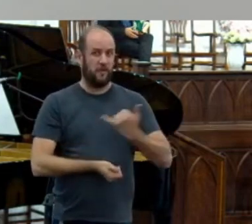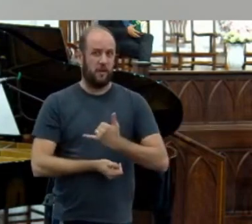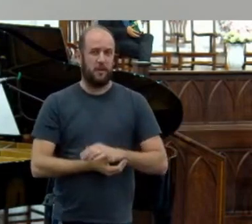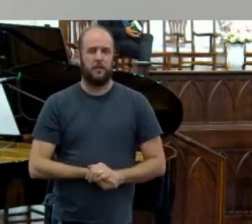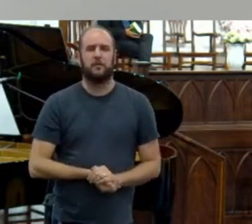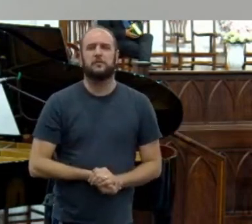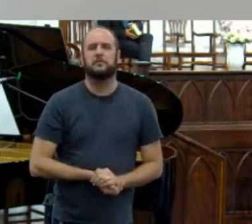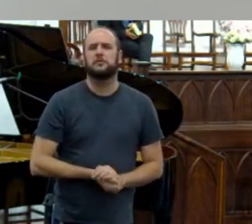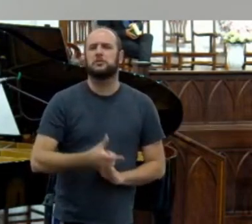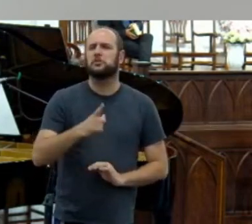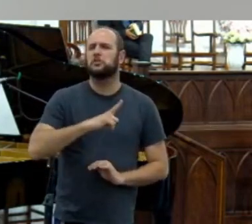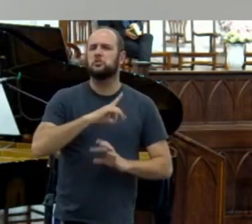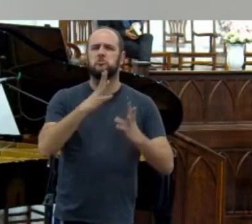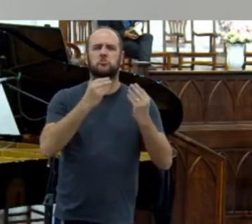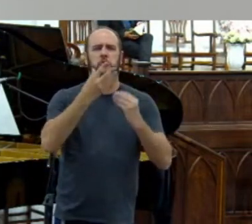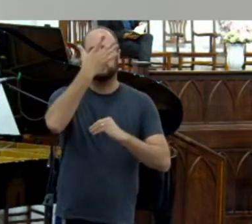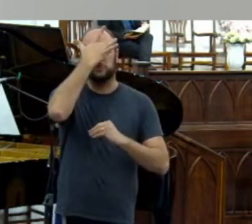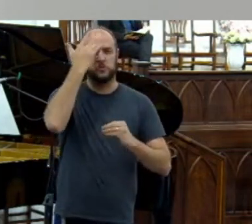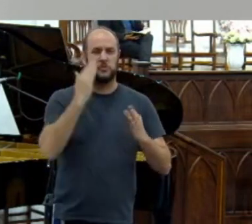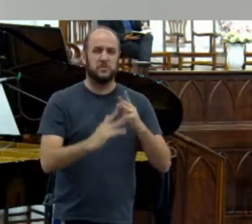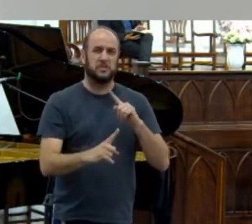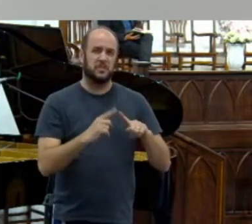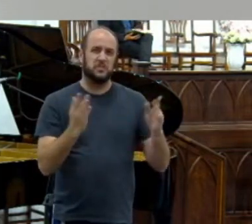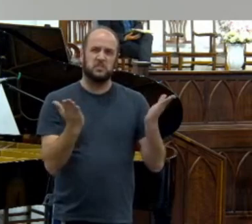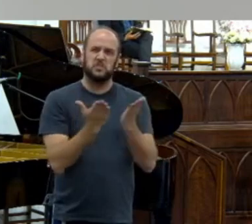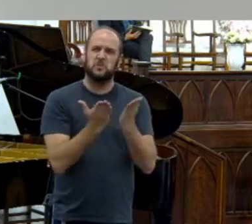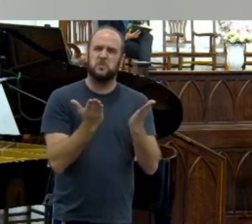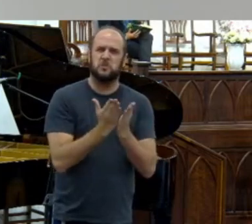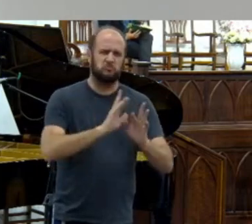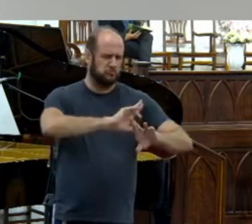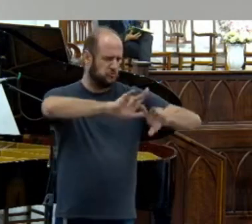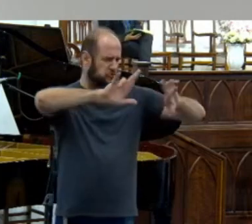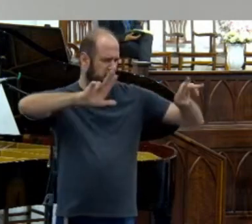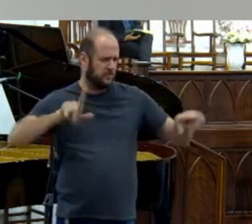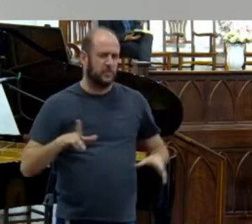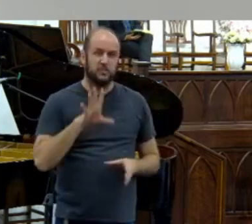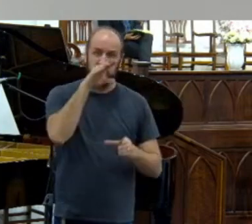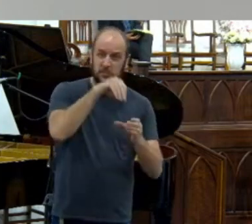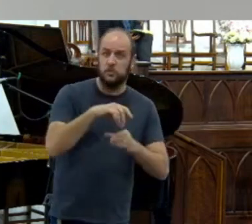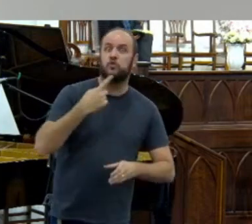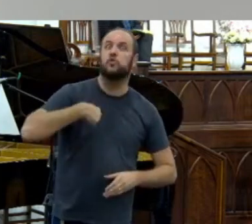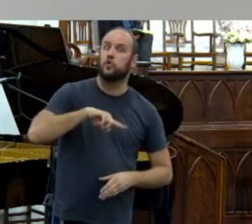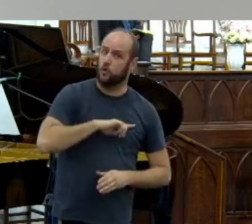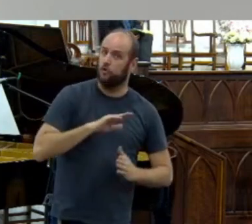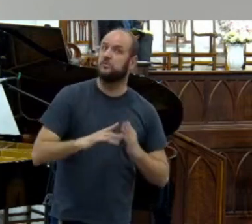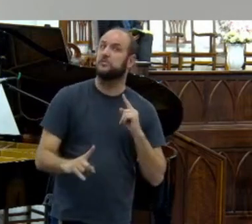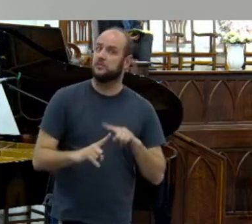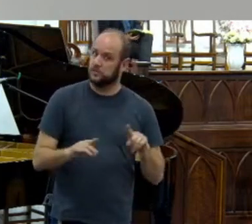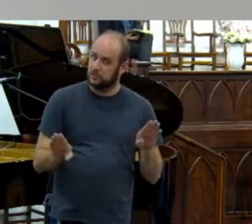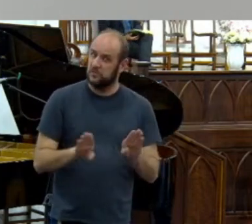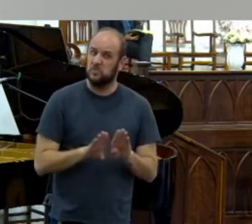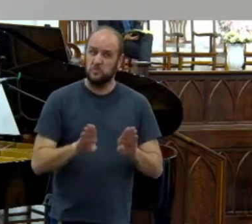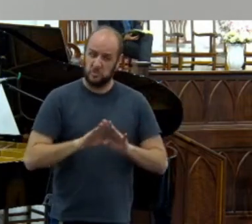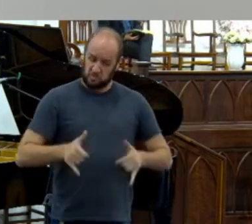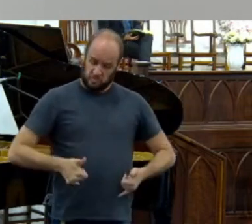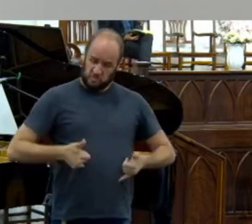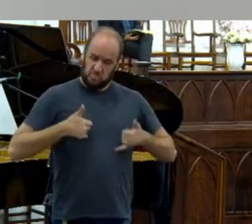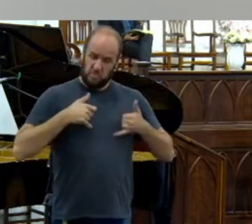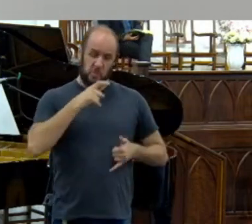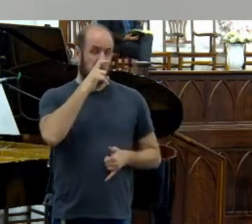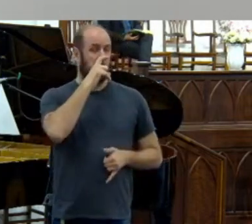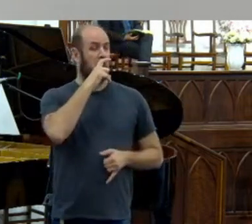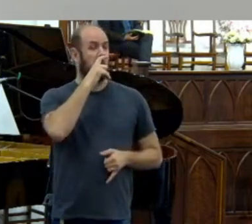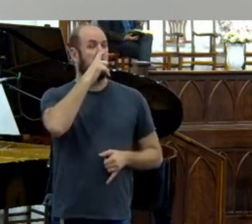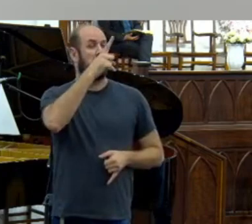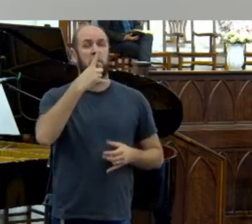muitas pessoas dentro de igrejas evangélicas, das mais variadas, inclusive dentro da nossa igreja, que têm soberba e arrogância e